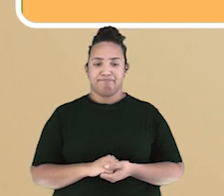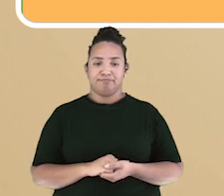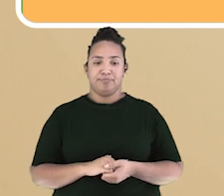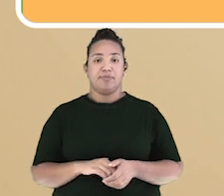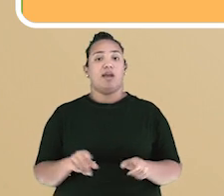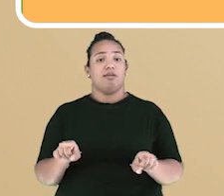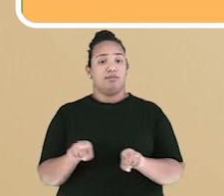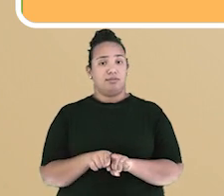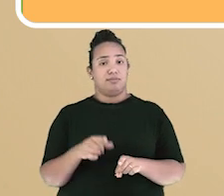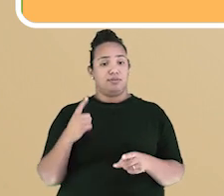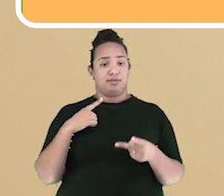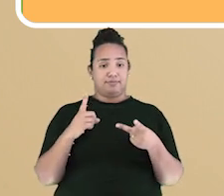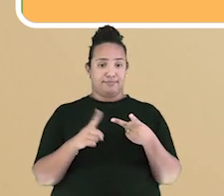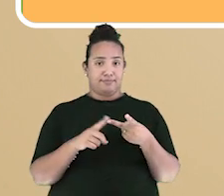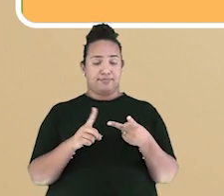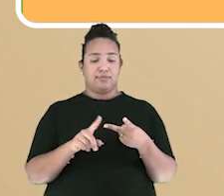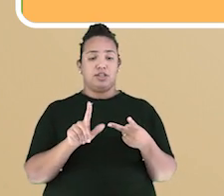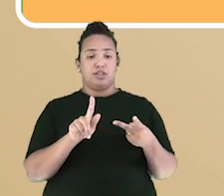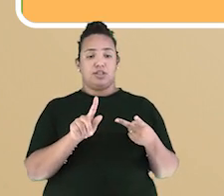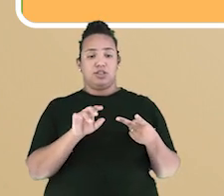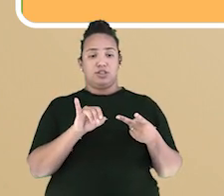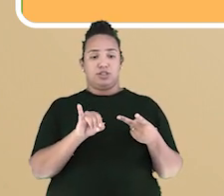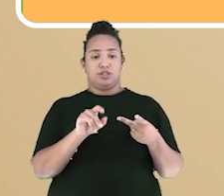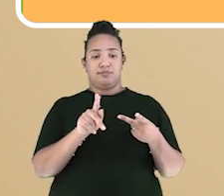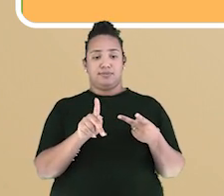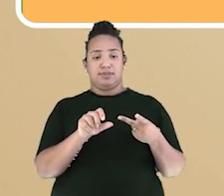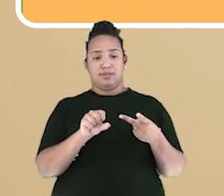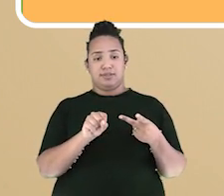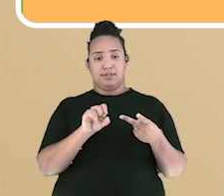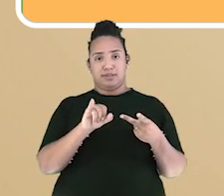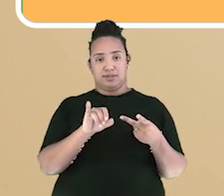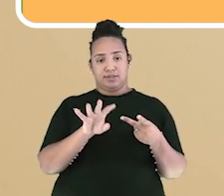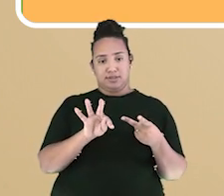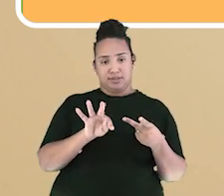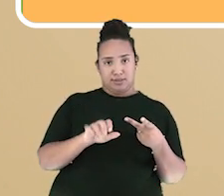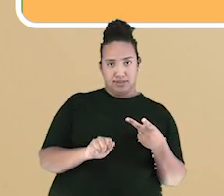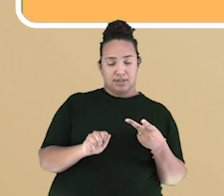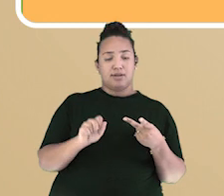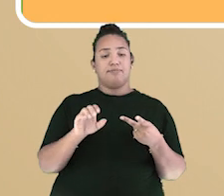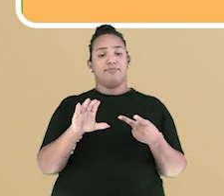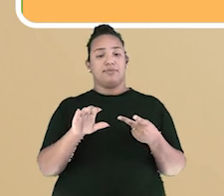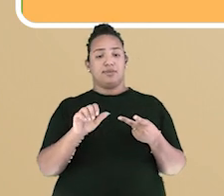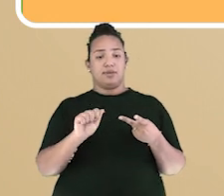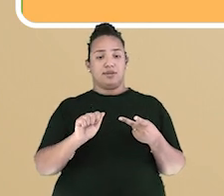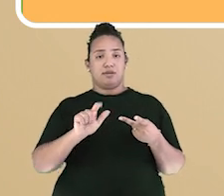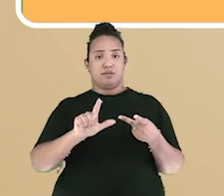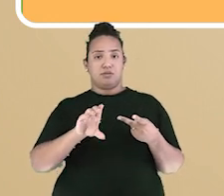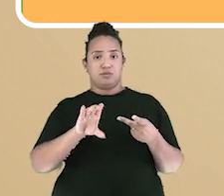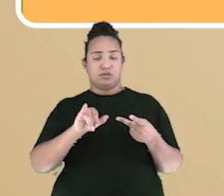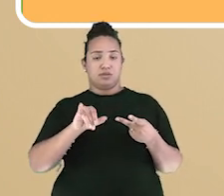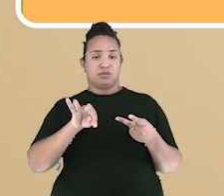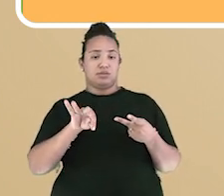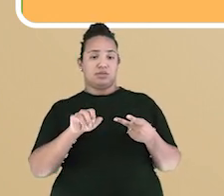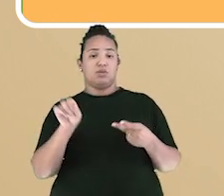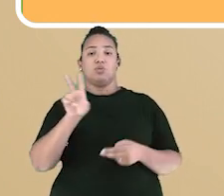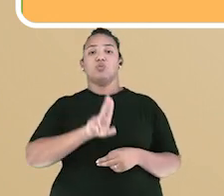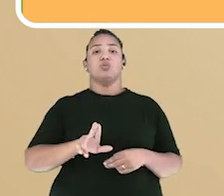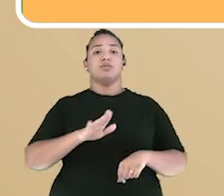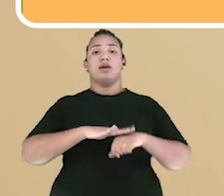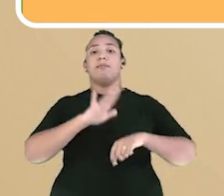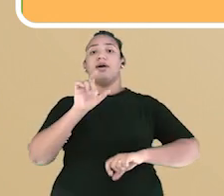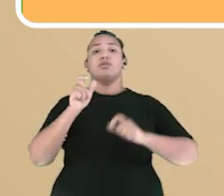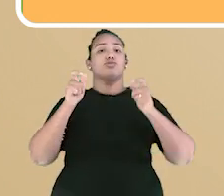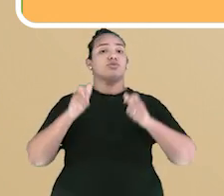E aí a gente tem a gipsita e a calcita, que são presentes em várias residências, sendo usadas principalmente na área da construção